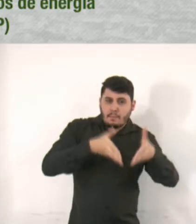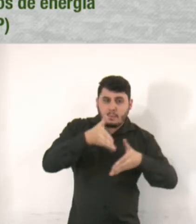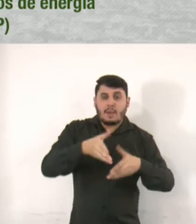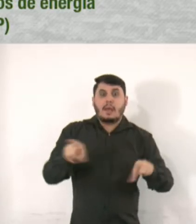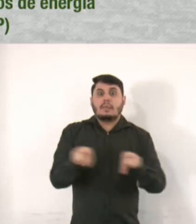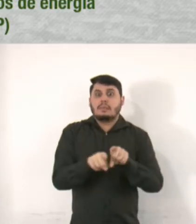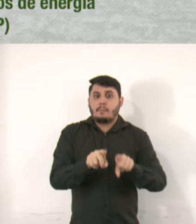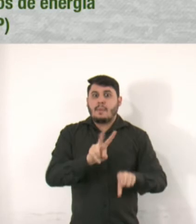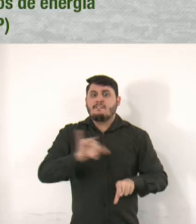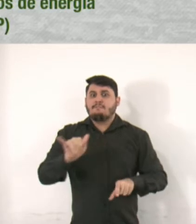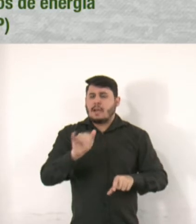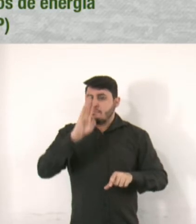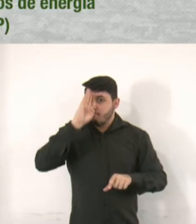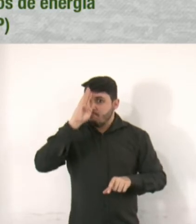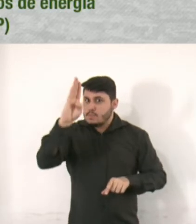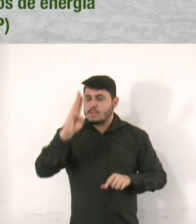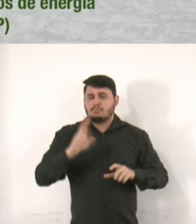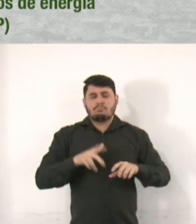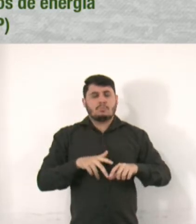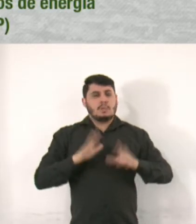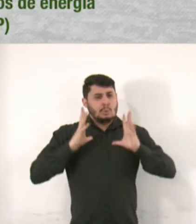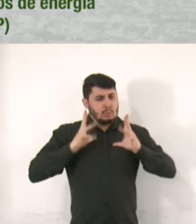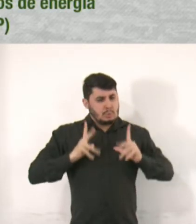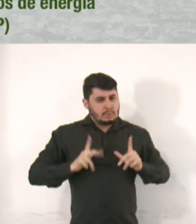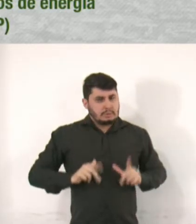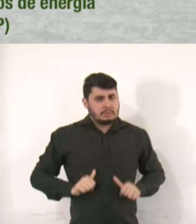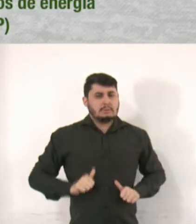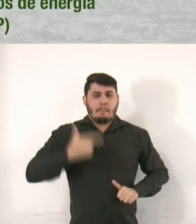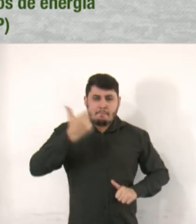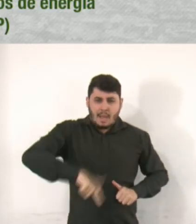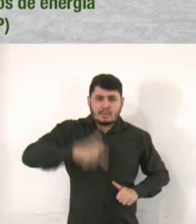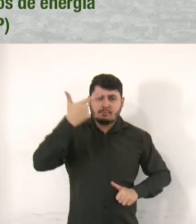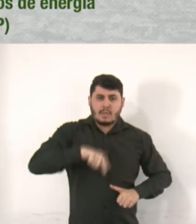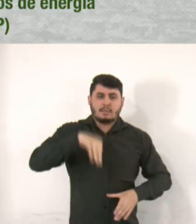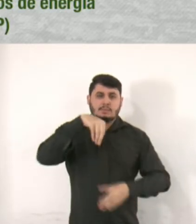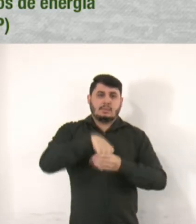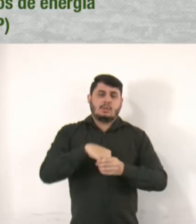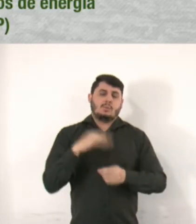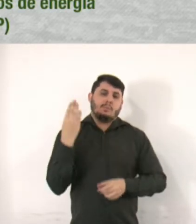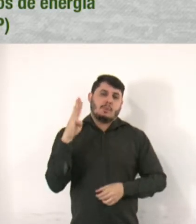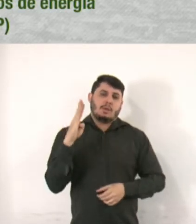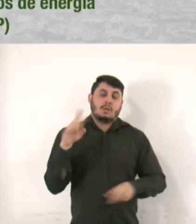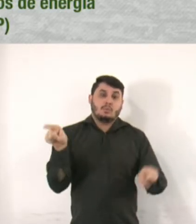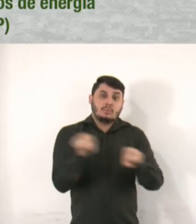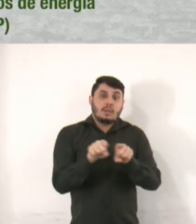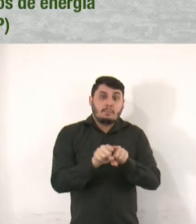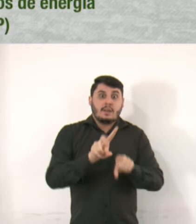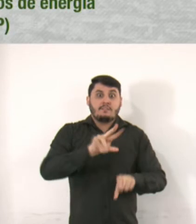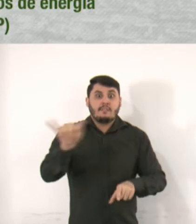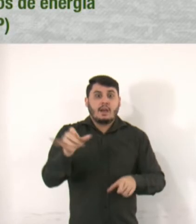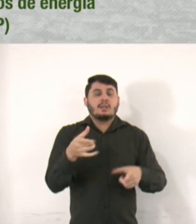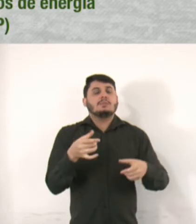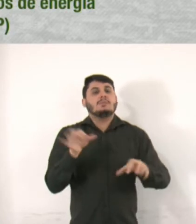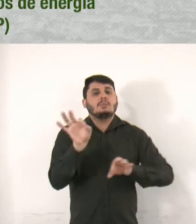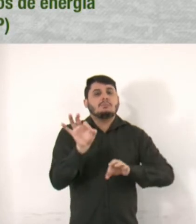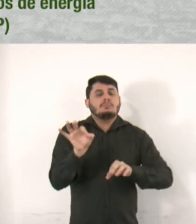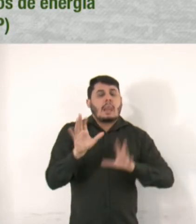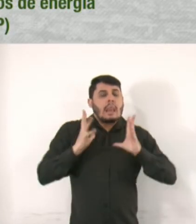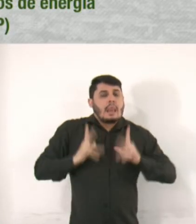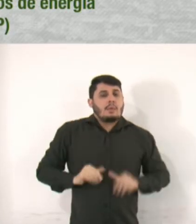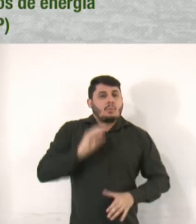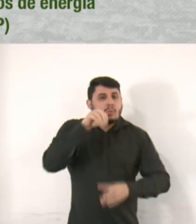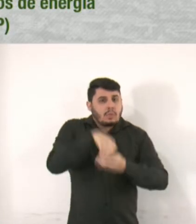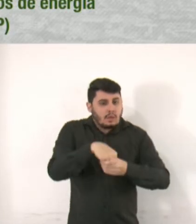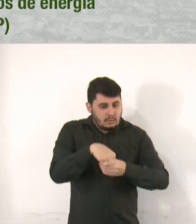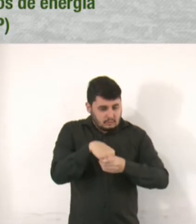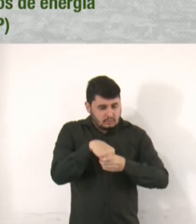pessoas, e também a reforma dos já existentes, na Brasilite, Mercado de Farinha, Mercado de Goma e na Feira do Troca. E